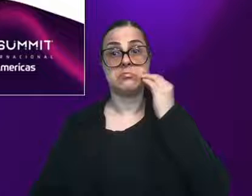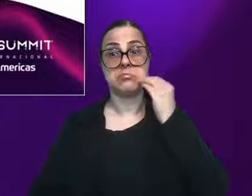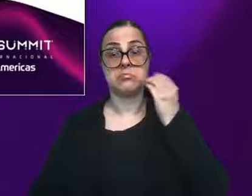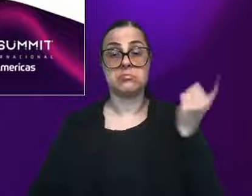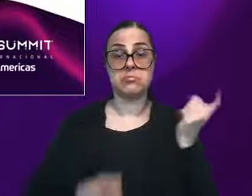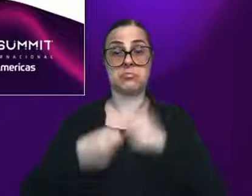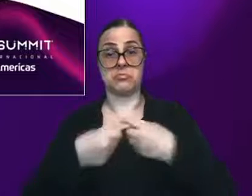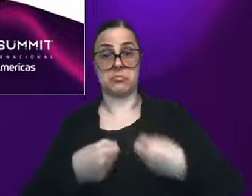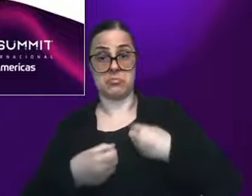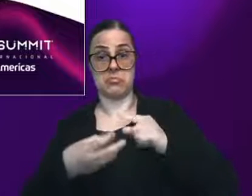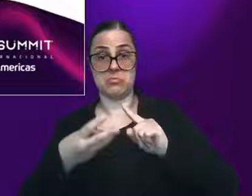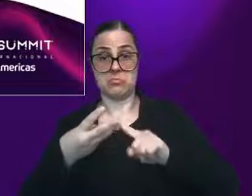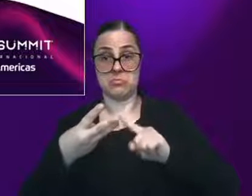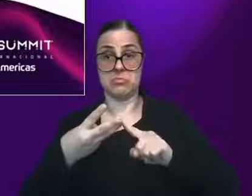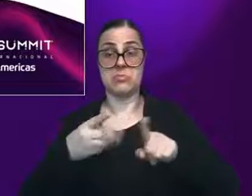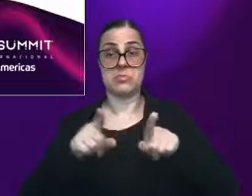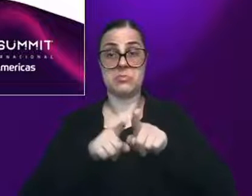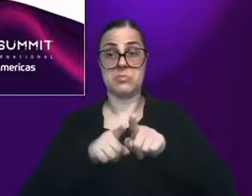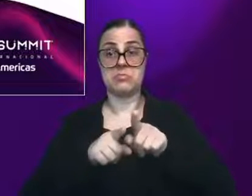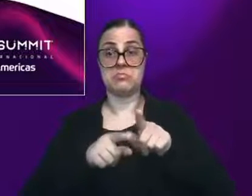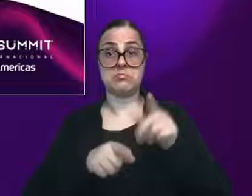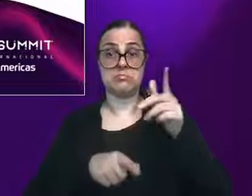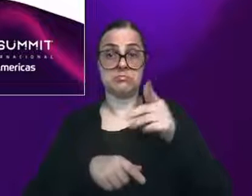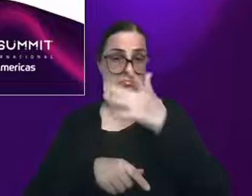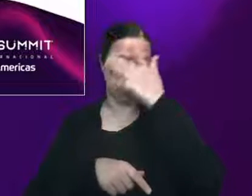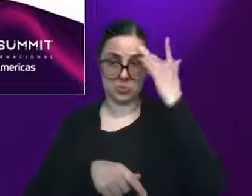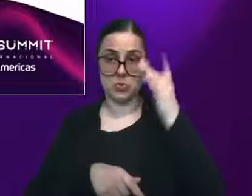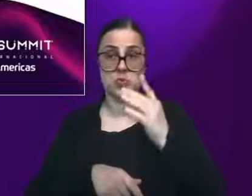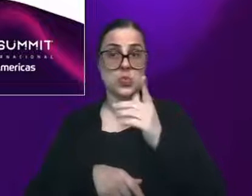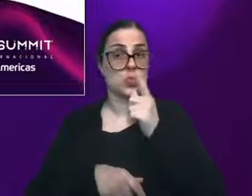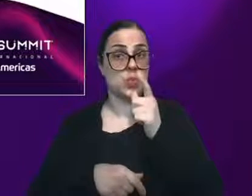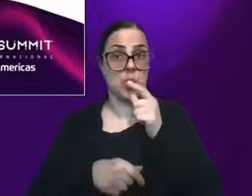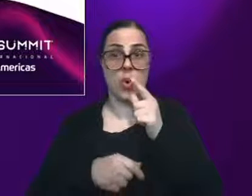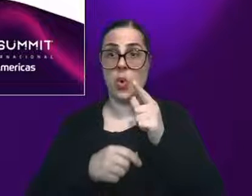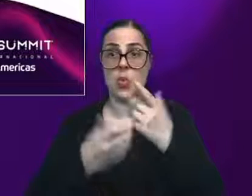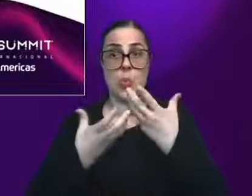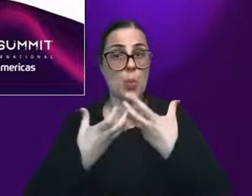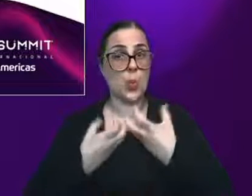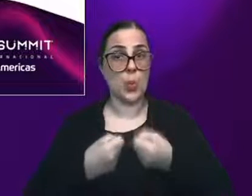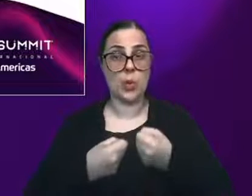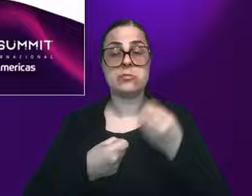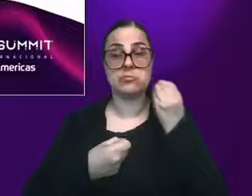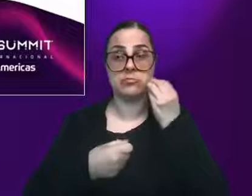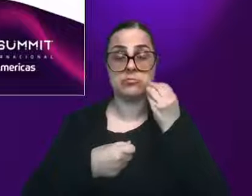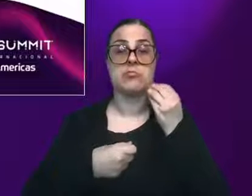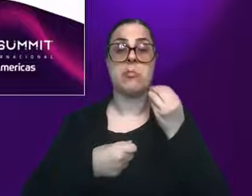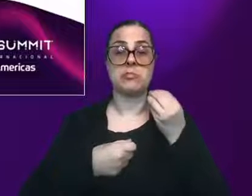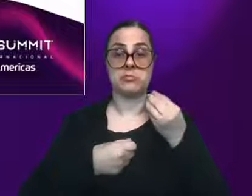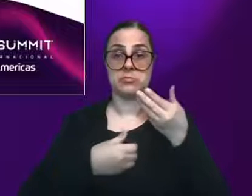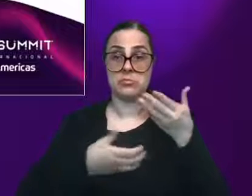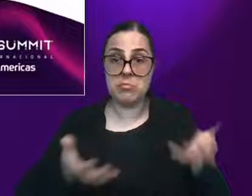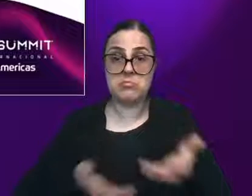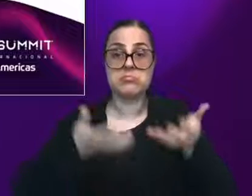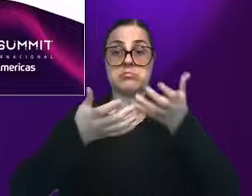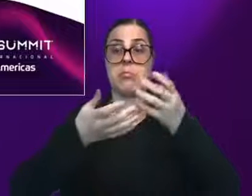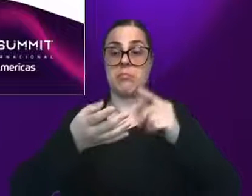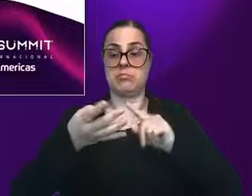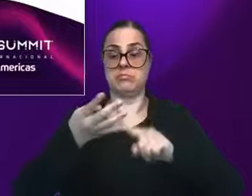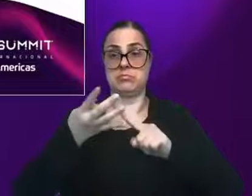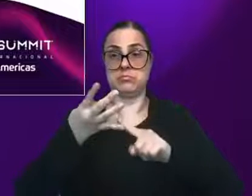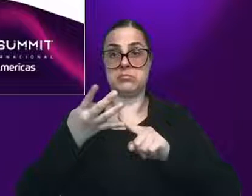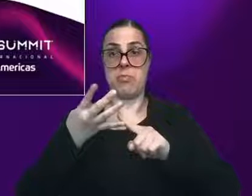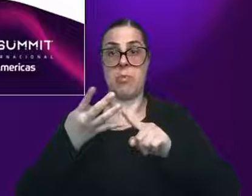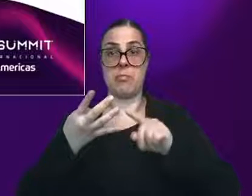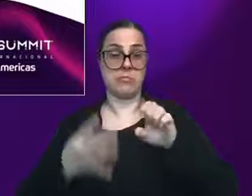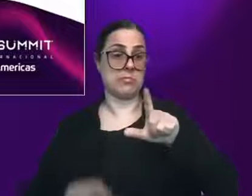desidratação, então você tem que repor, você tem um distúrbio eletrolítico, você tem que fazer uma manutenção de eletrólitos, e você tem, e